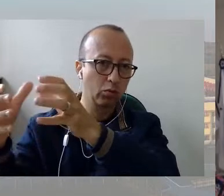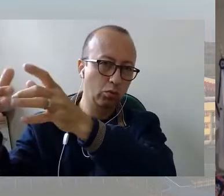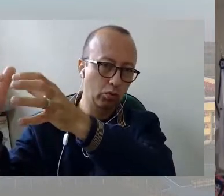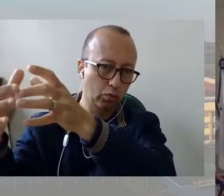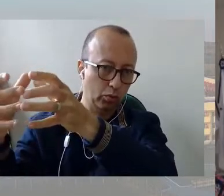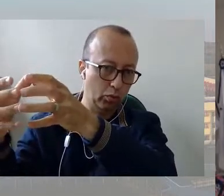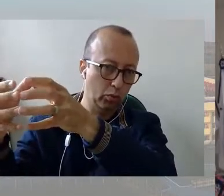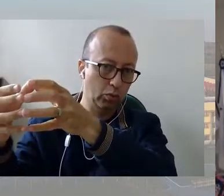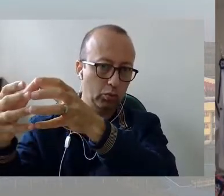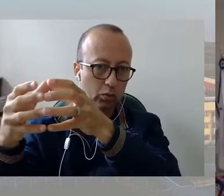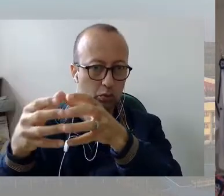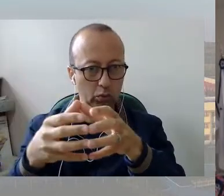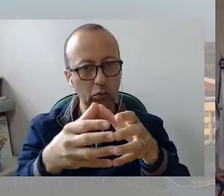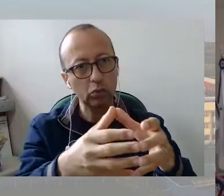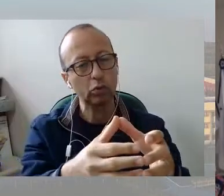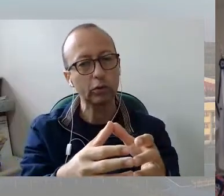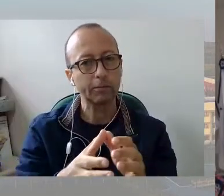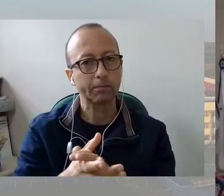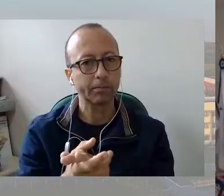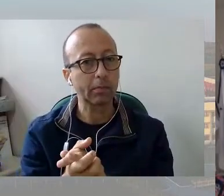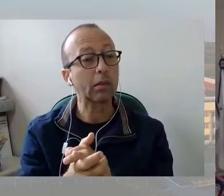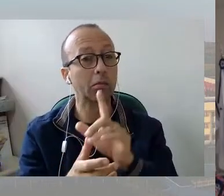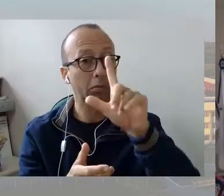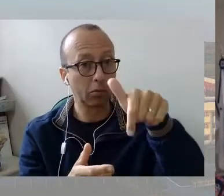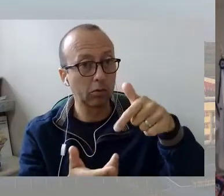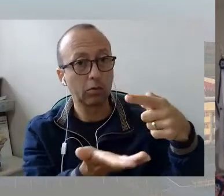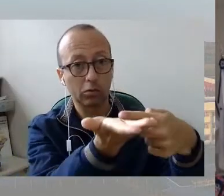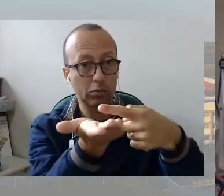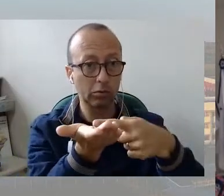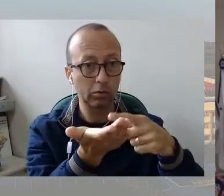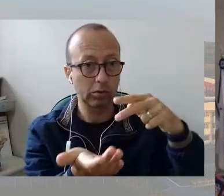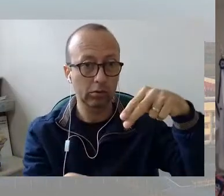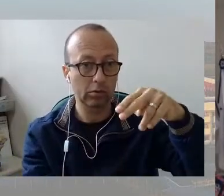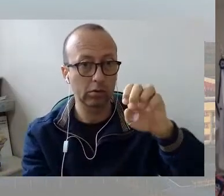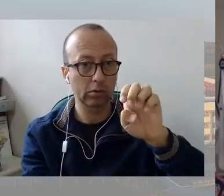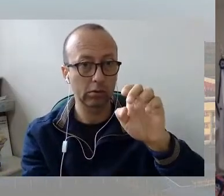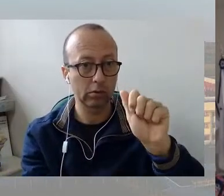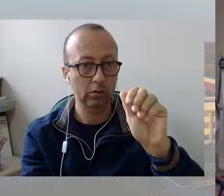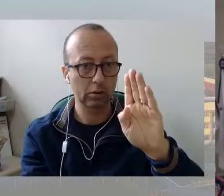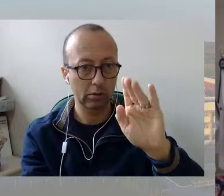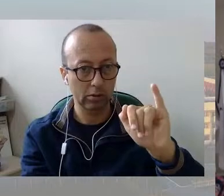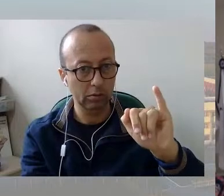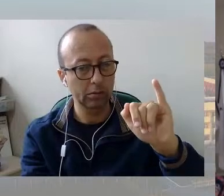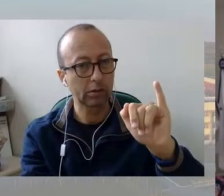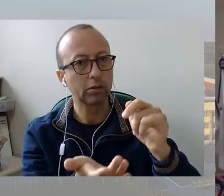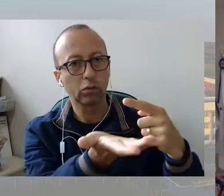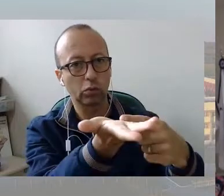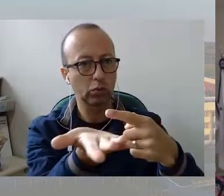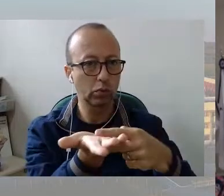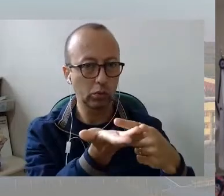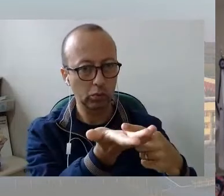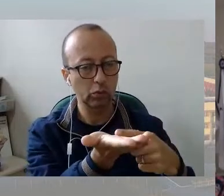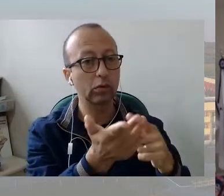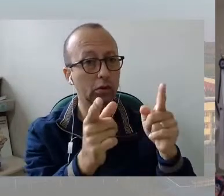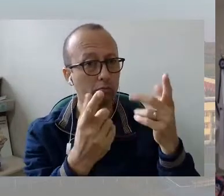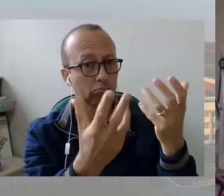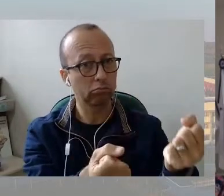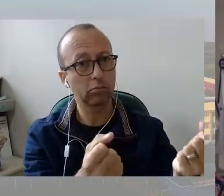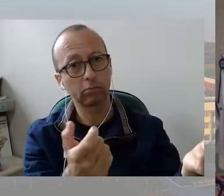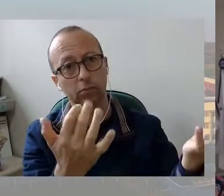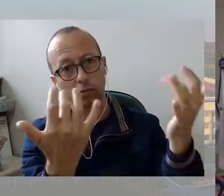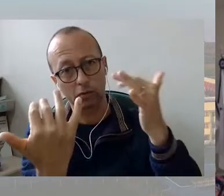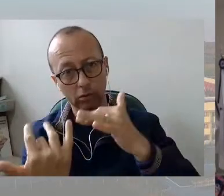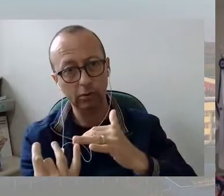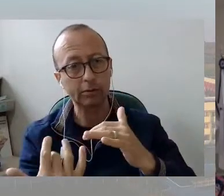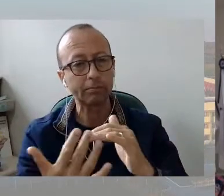se organizou com articulação com os NEABs, solicitação deles mesmos, a possibilidade de também participar da cerimônia.